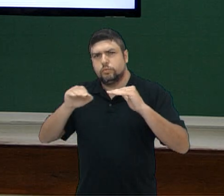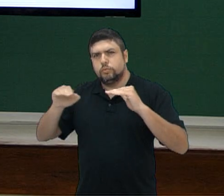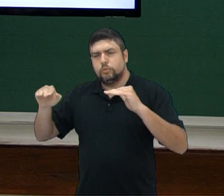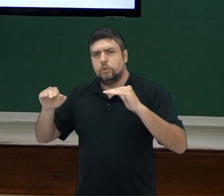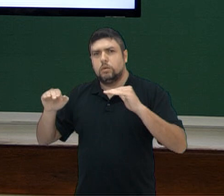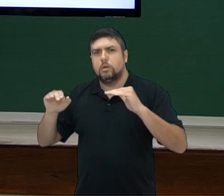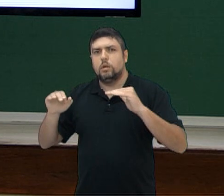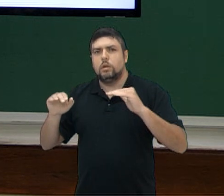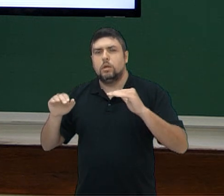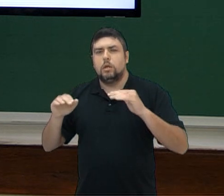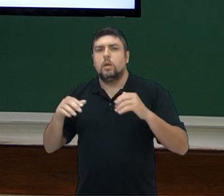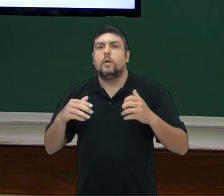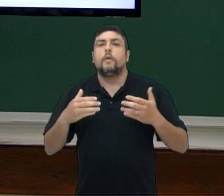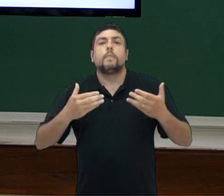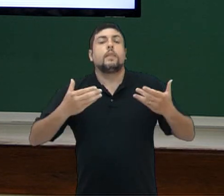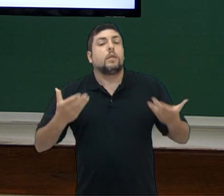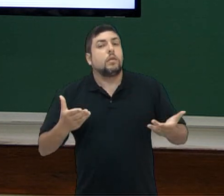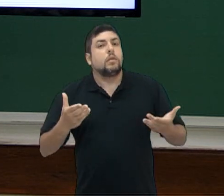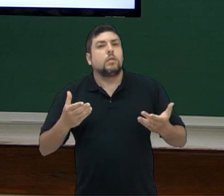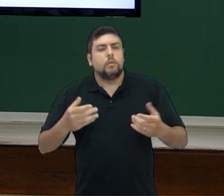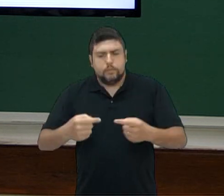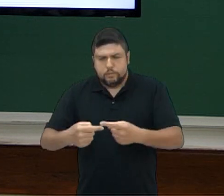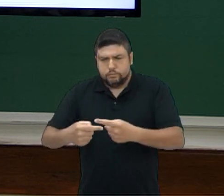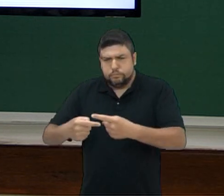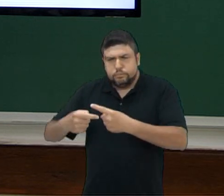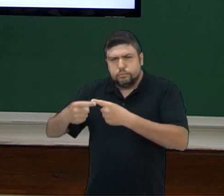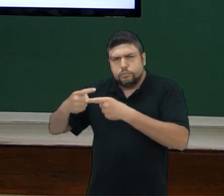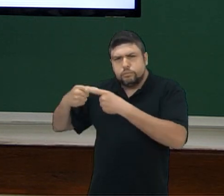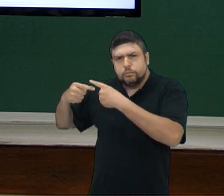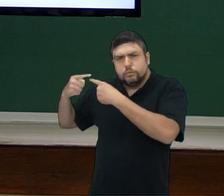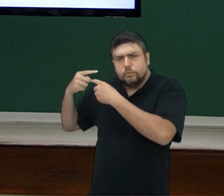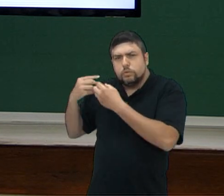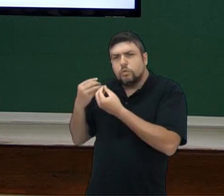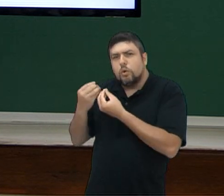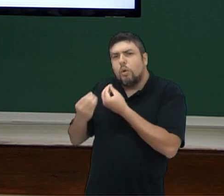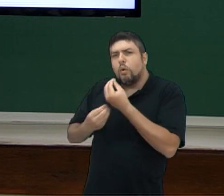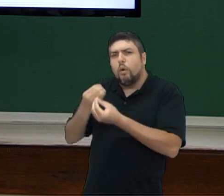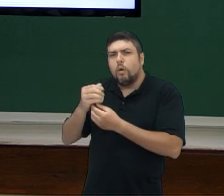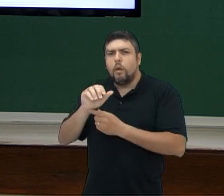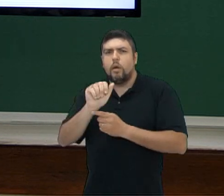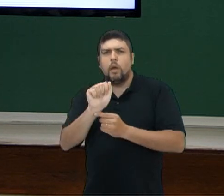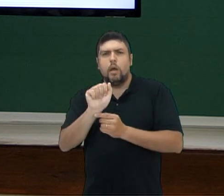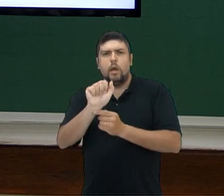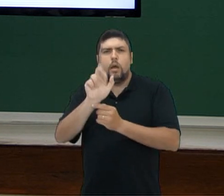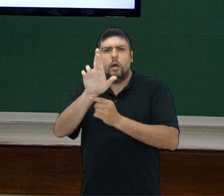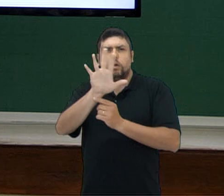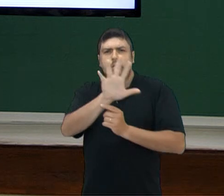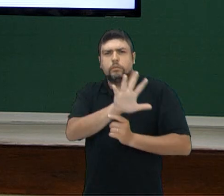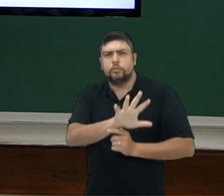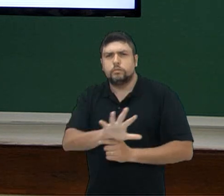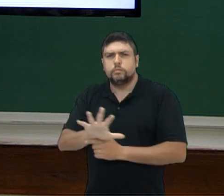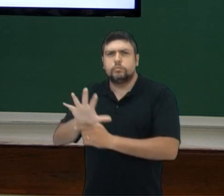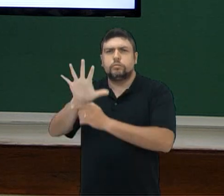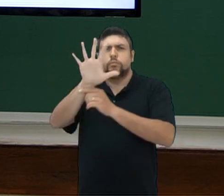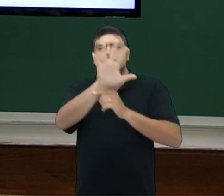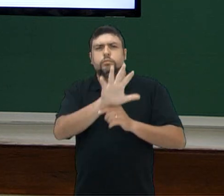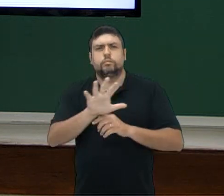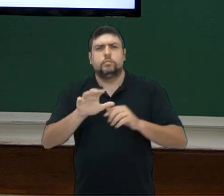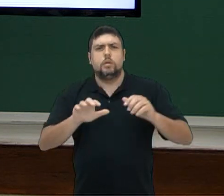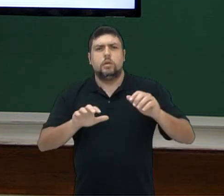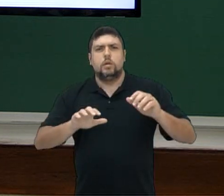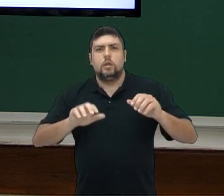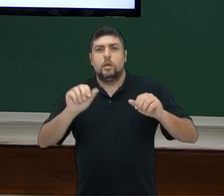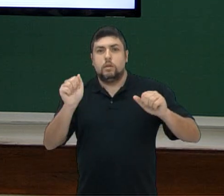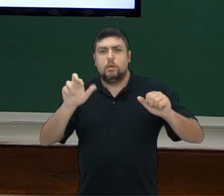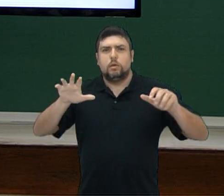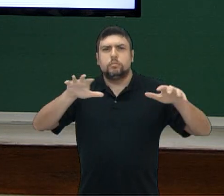mesmo. Então você está analisando o começo da estruturação da luminosidade no ar e continua sempre sendo no ar. Então isso é o meio homogêneo, ele não